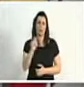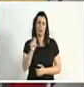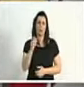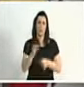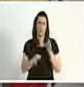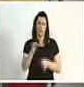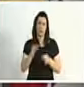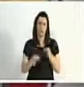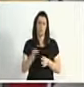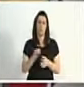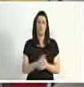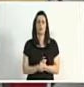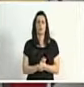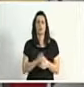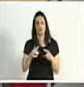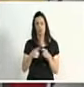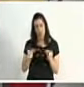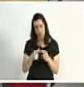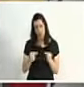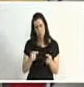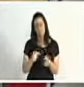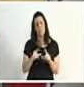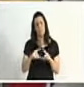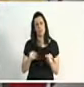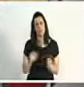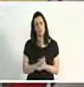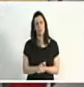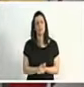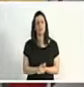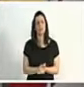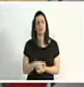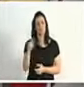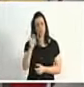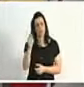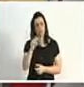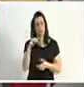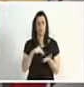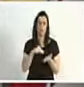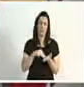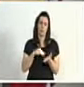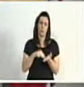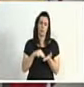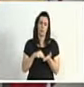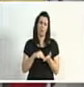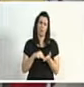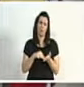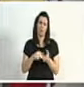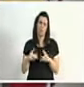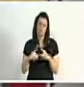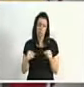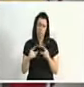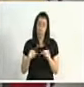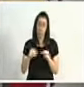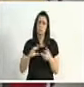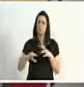do Distrito Federal e dos Territórios, AMAGES, Associação dos Membros do Ministério Público do Distrito Federal e dos